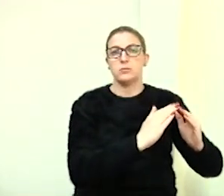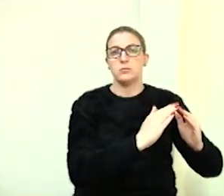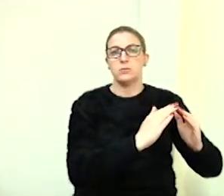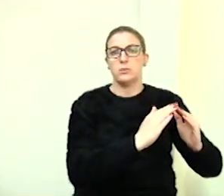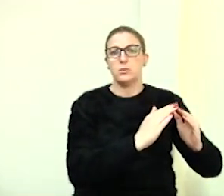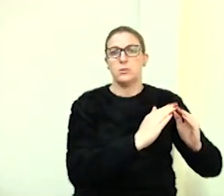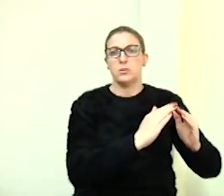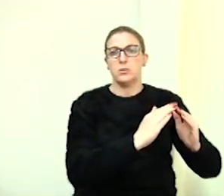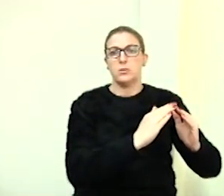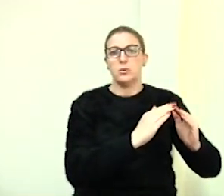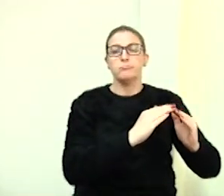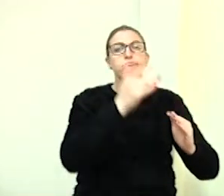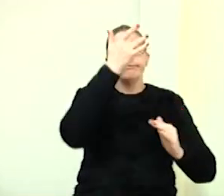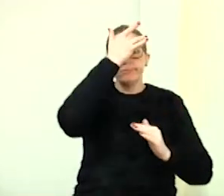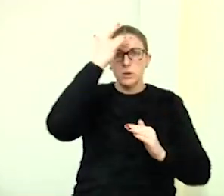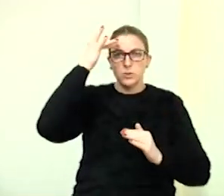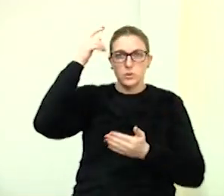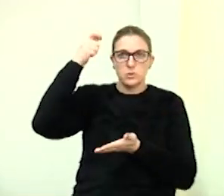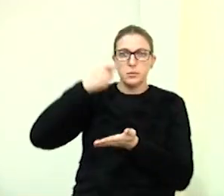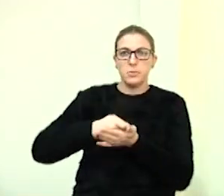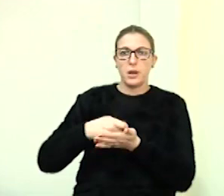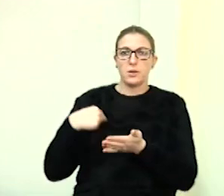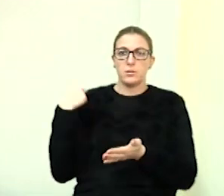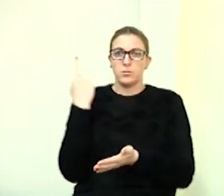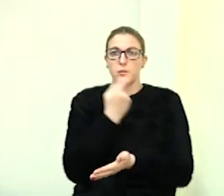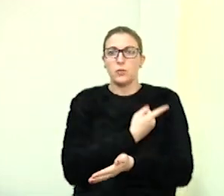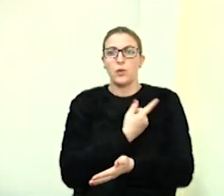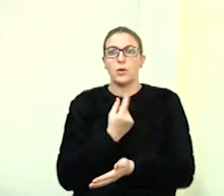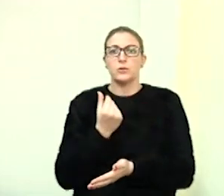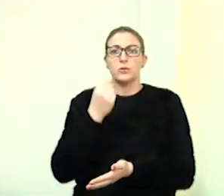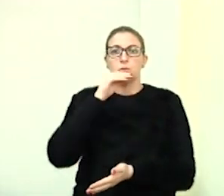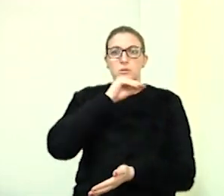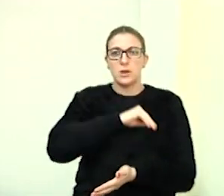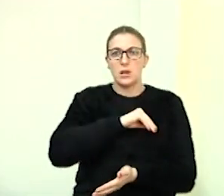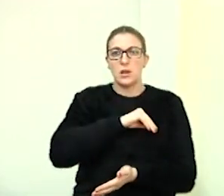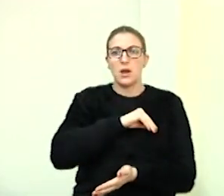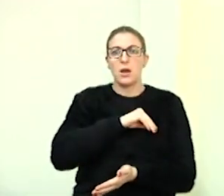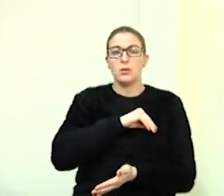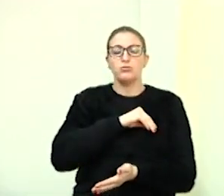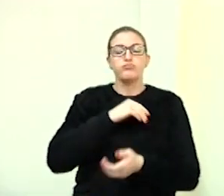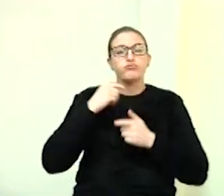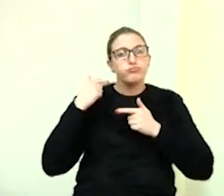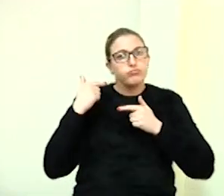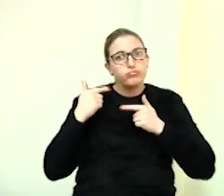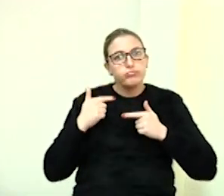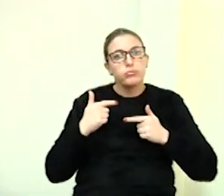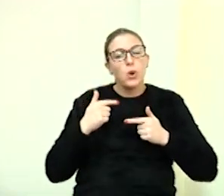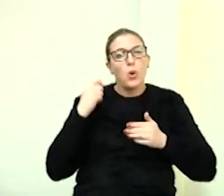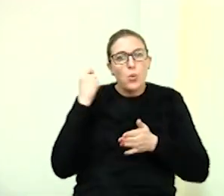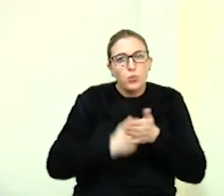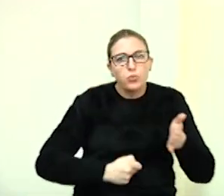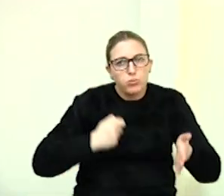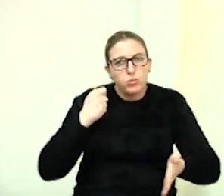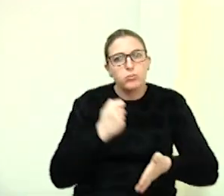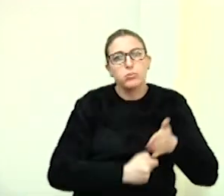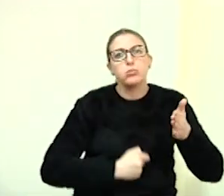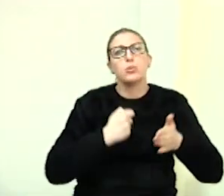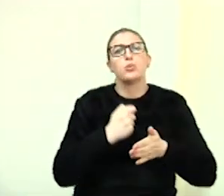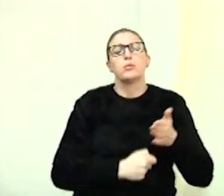que pagam o nosso salário para aqui estarmos que correndo de atrás de emprego,